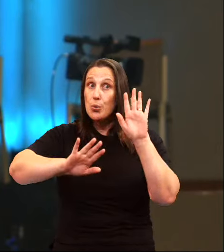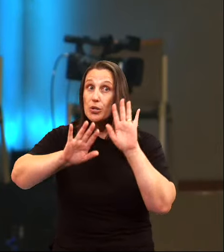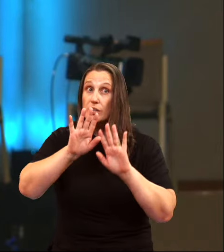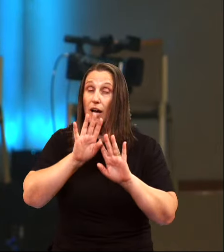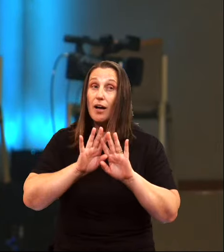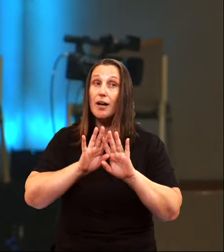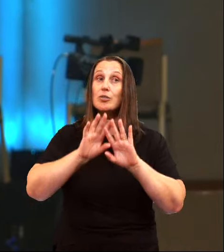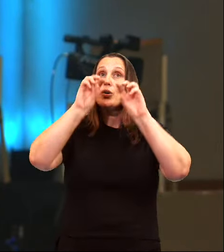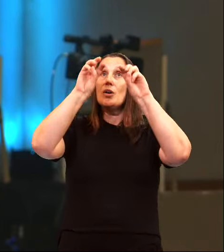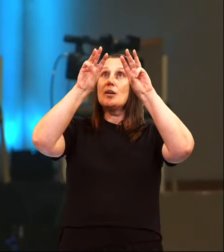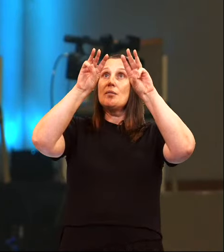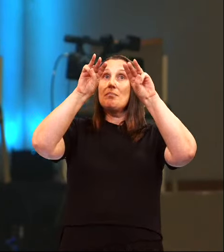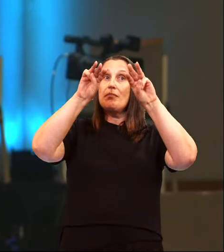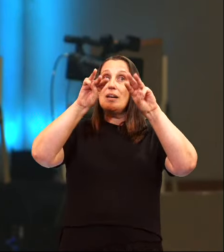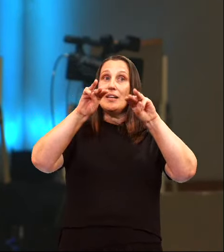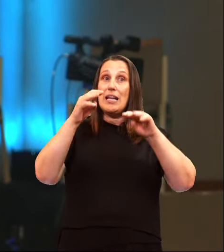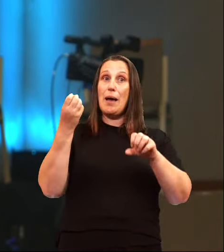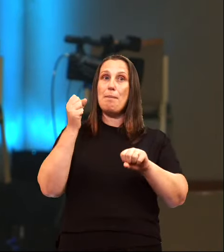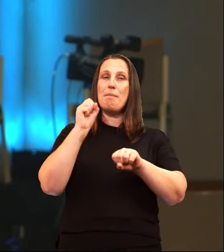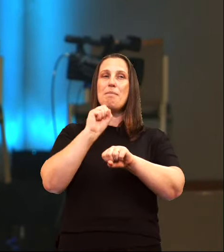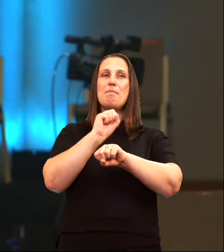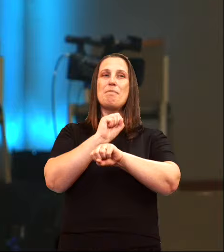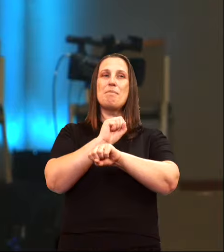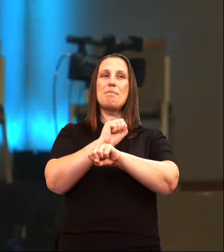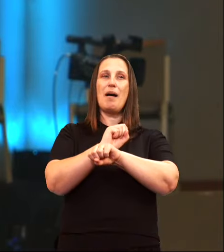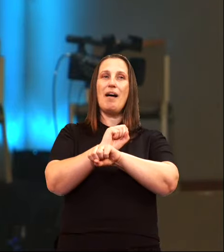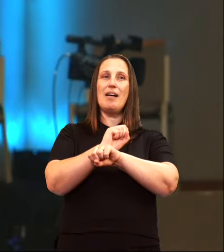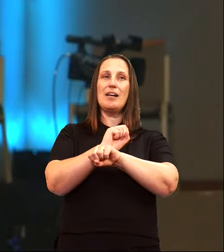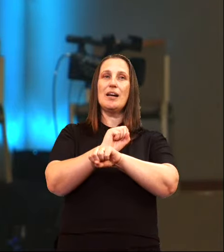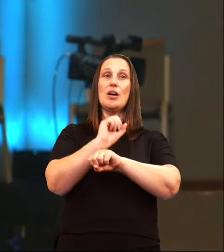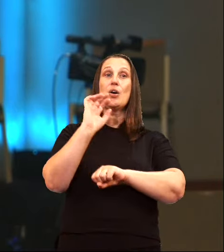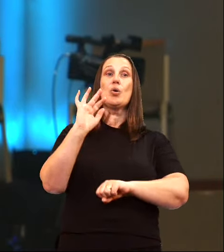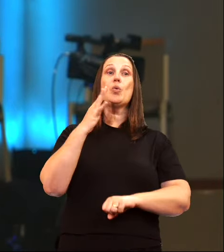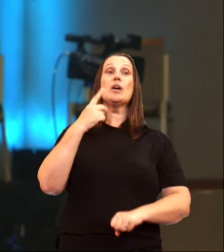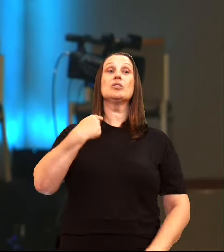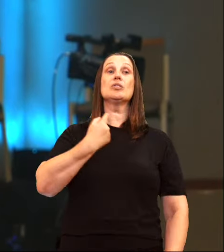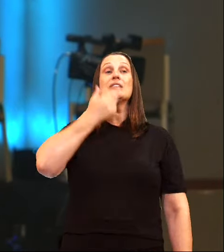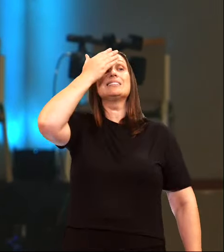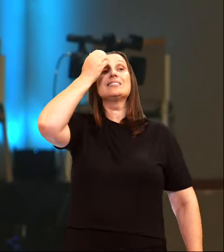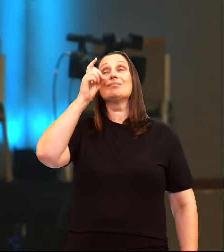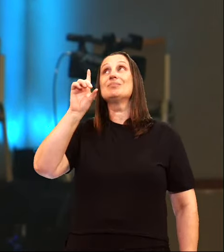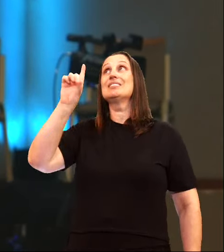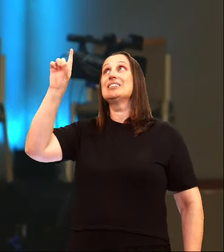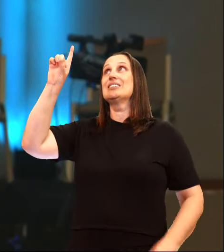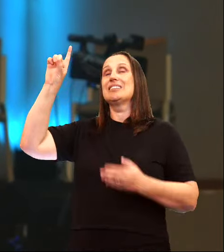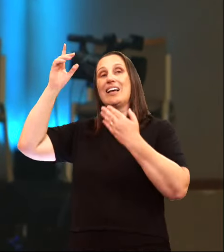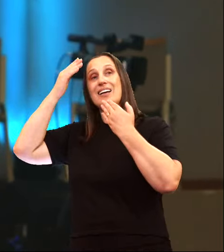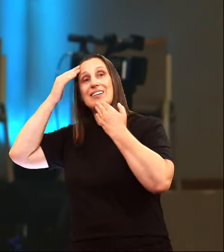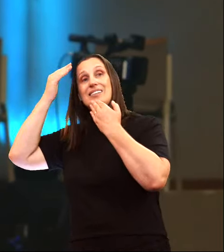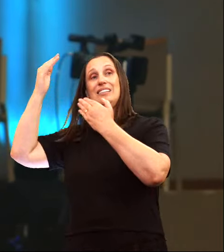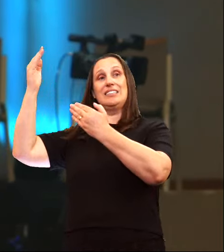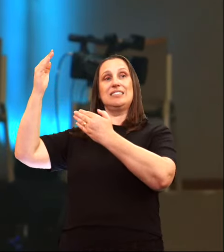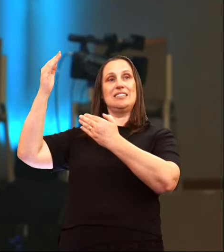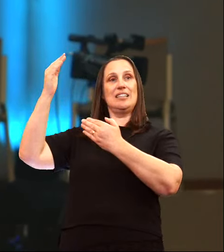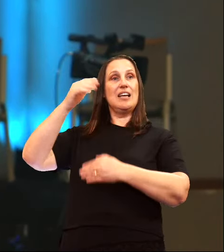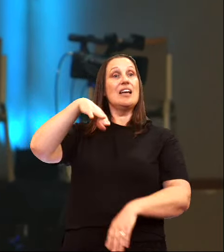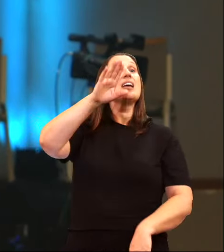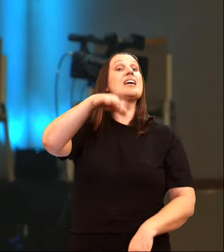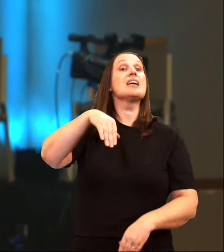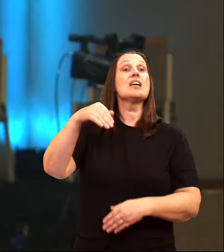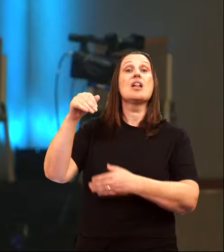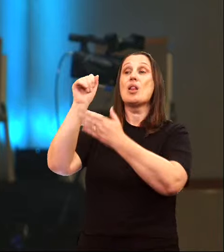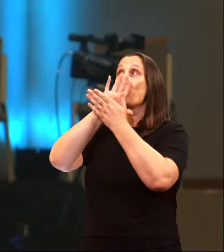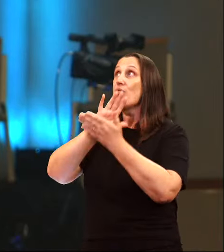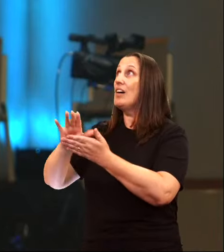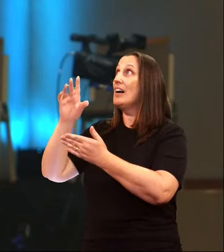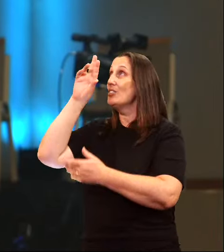Maná deixa de ser maná quando a gente para de agradecer. Ei, louvado seja o Senhor pela televisão que